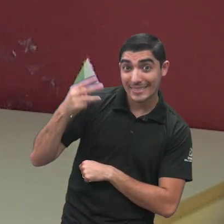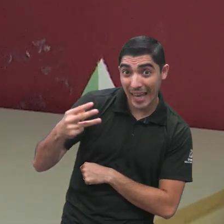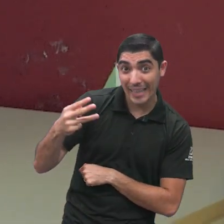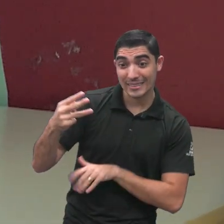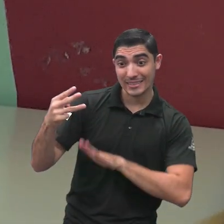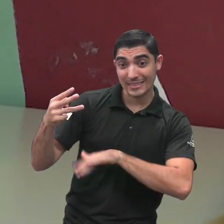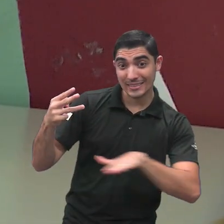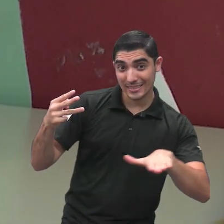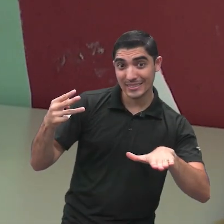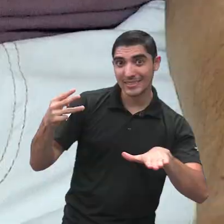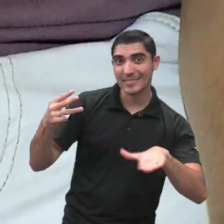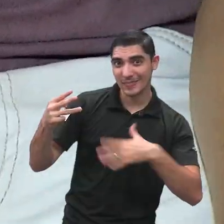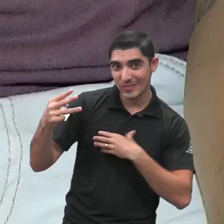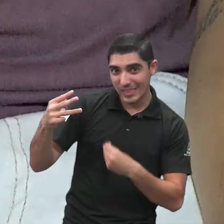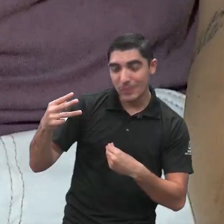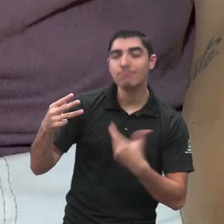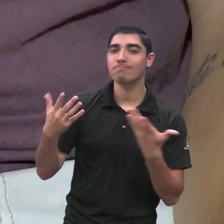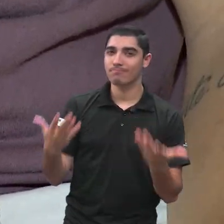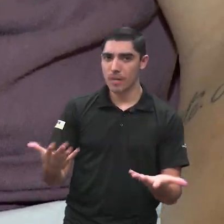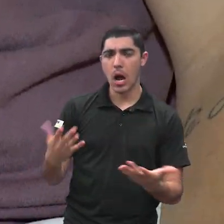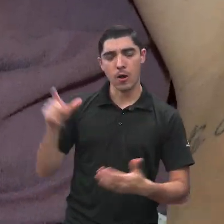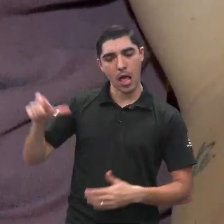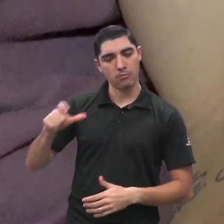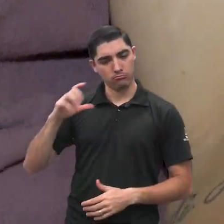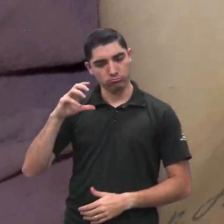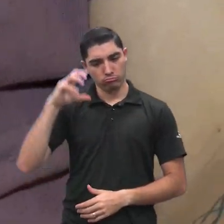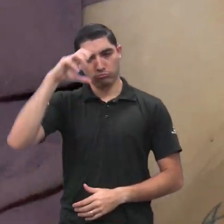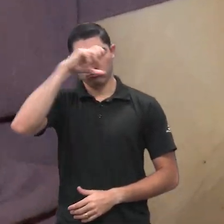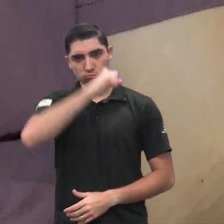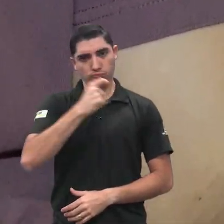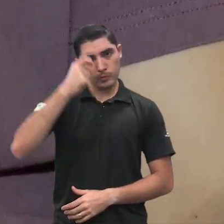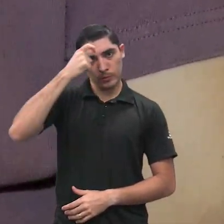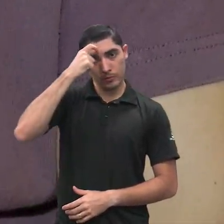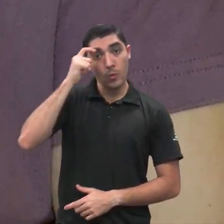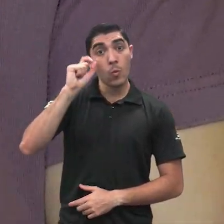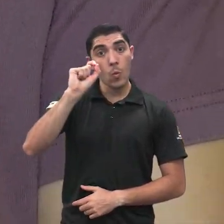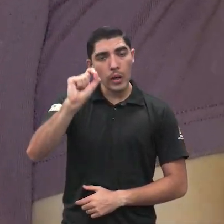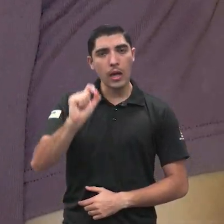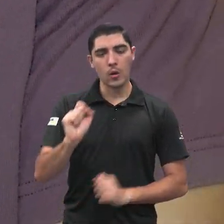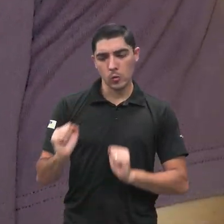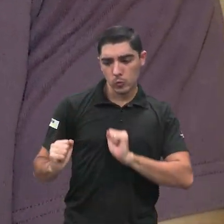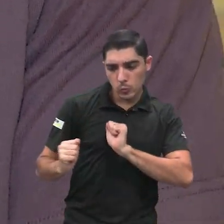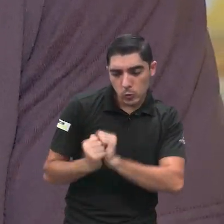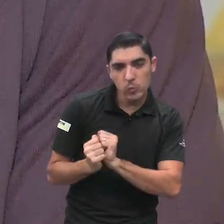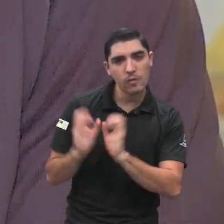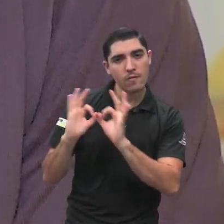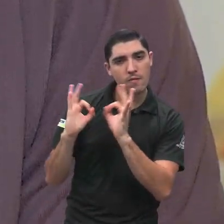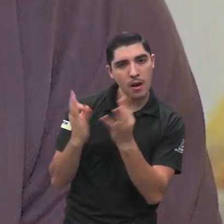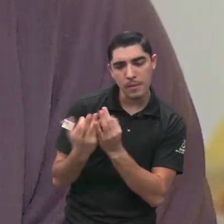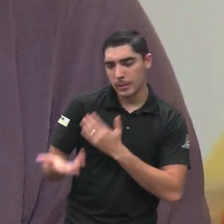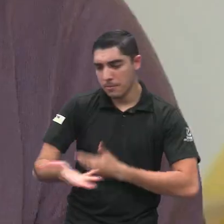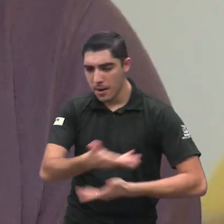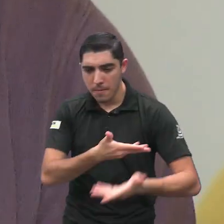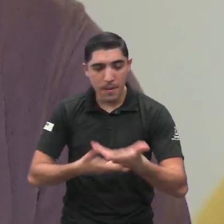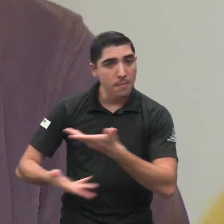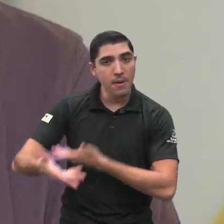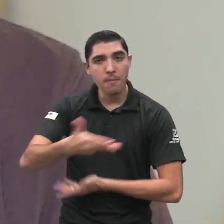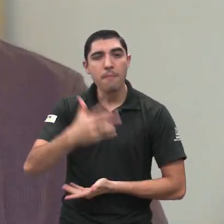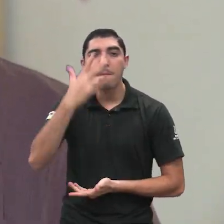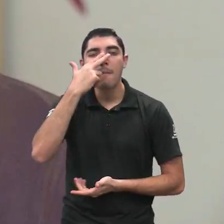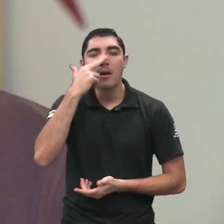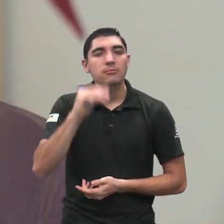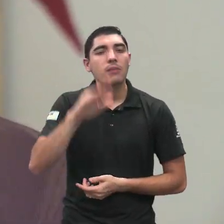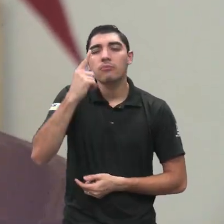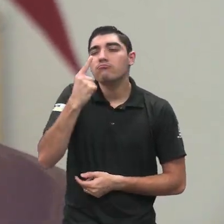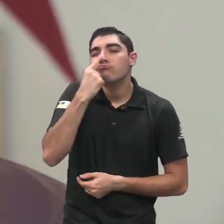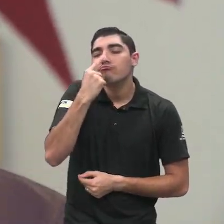até 3 crianças, é importante ter em mente que esse tempo investido em atividades com a família estreita os